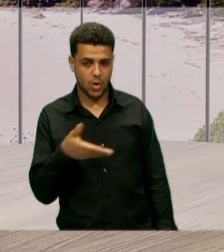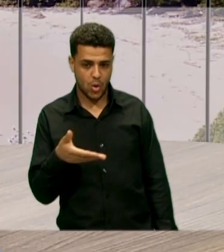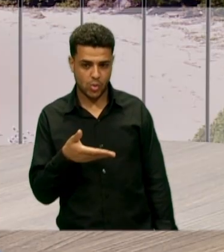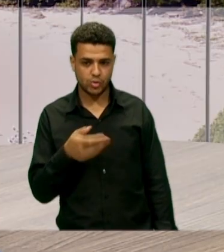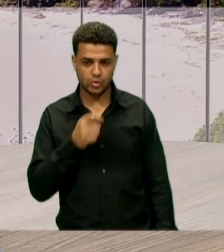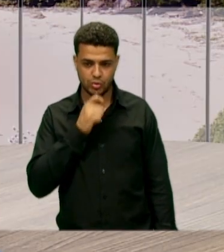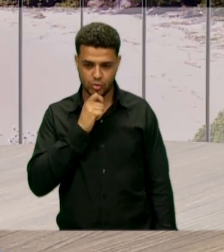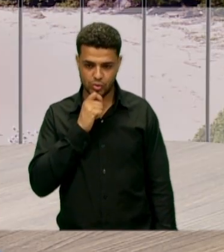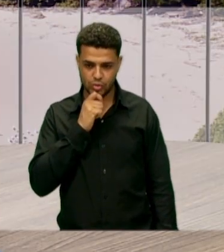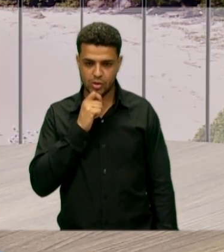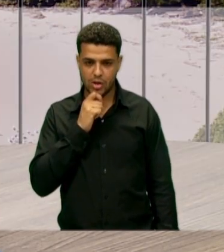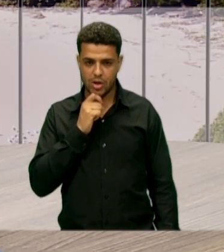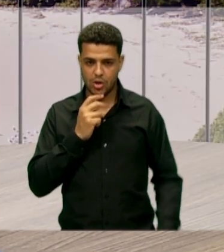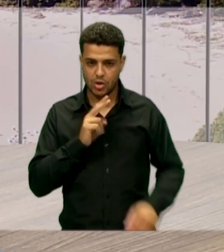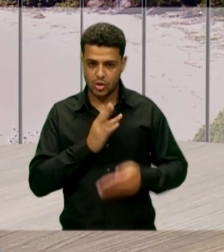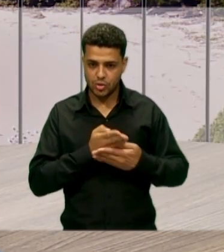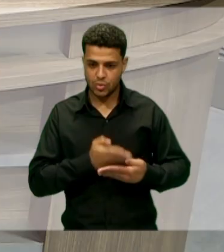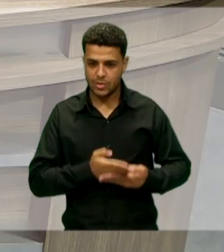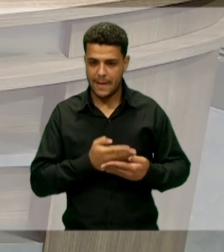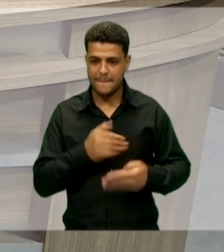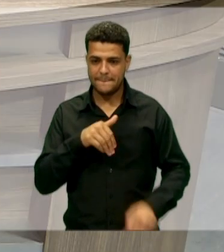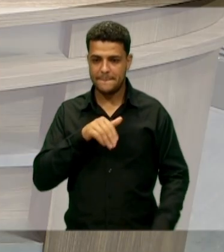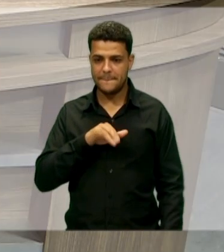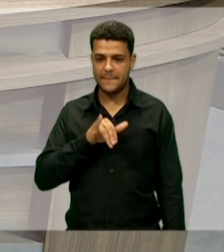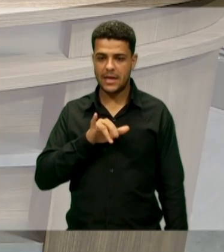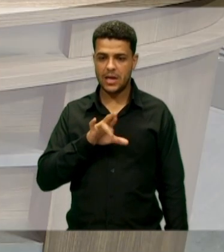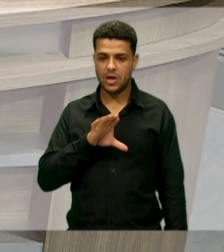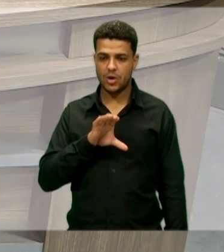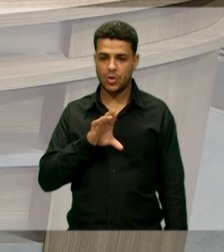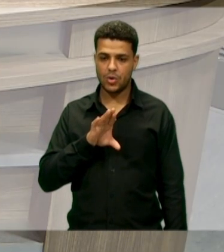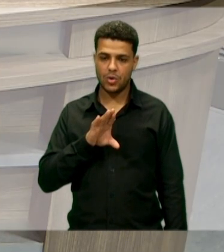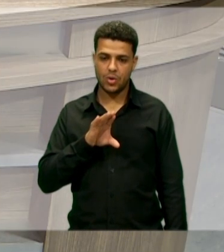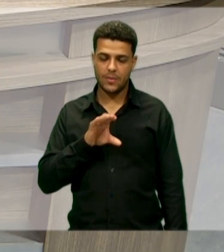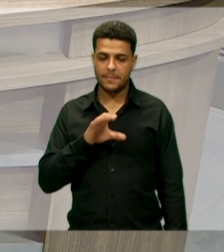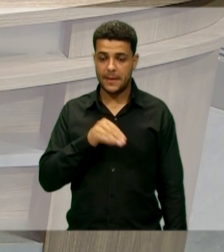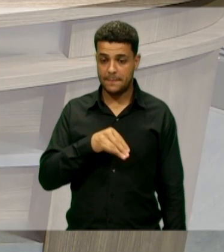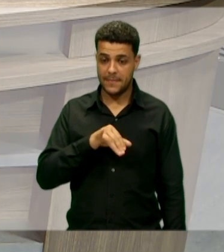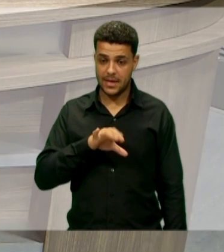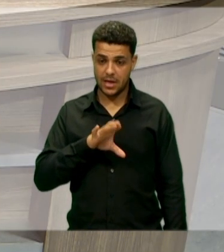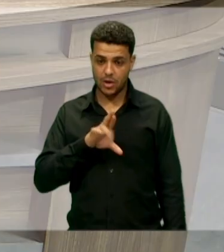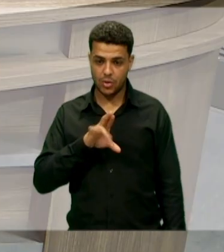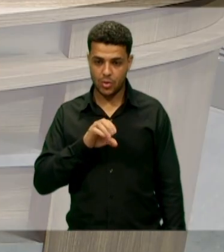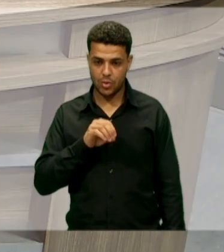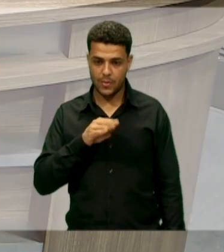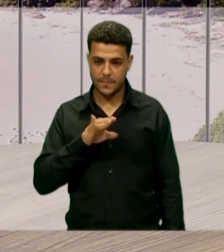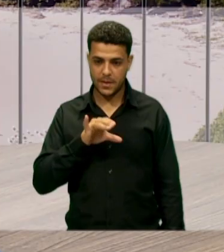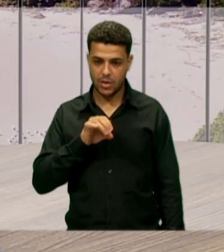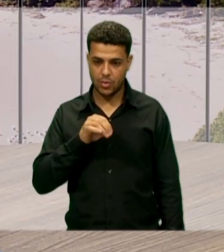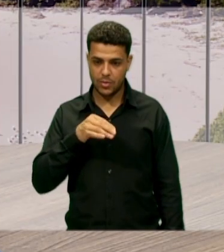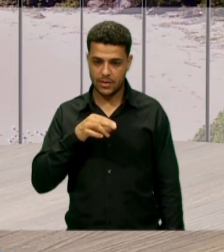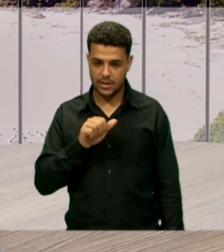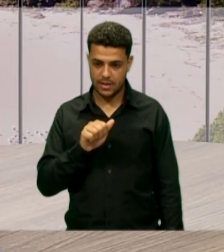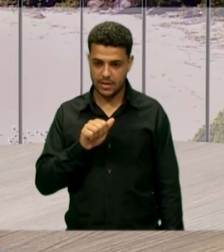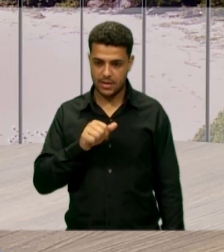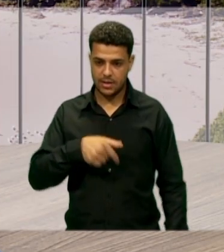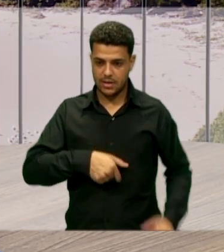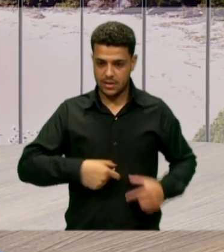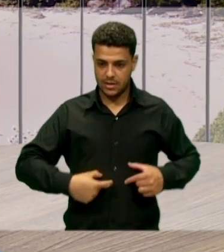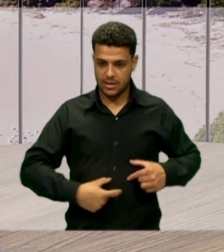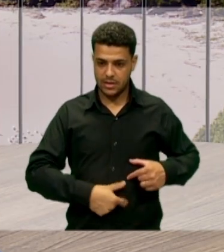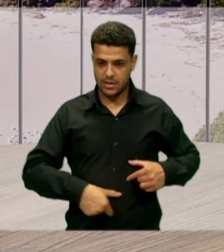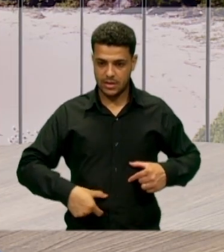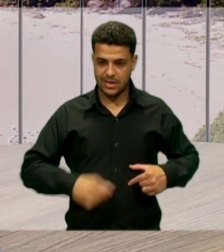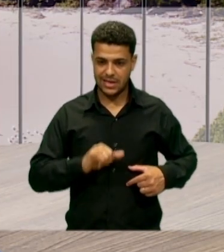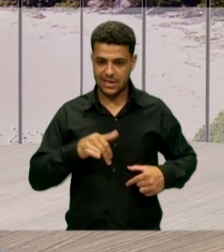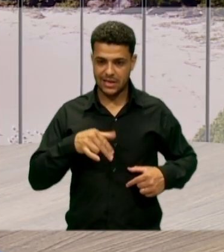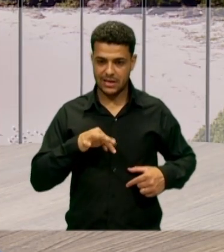dia a gente estuda muito microbioma intestinal. Você sabe, já ouviu falar nisso, microbioma intestinal? Não. Microbioma intestinal é o seguinte, o nosso intestino ele tem